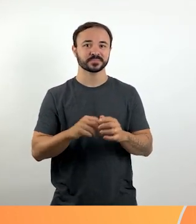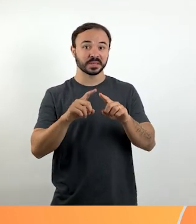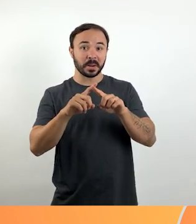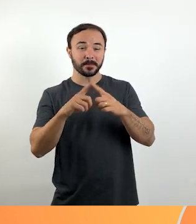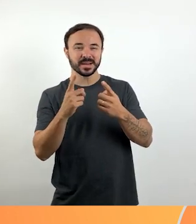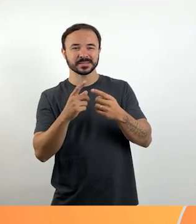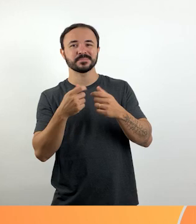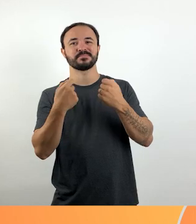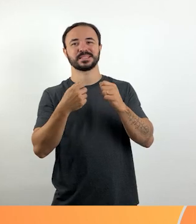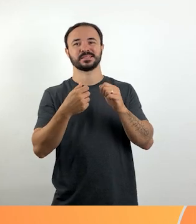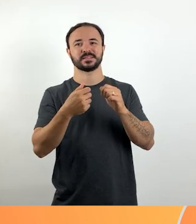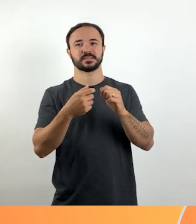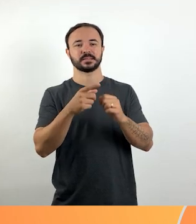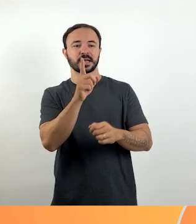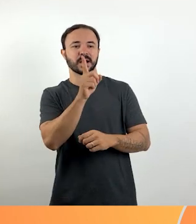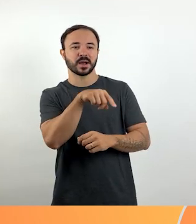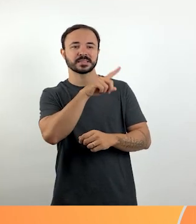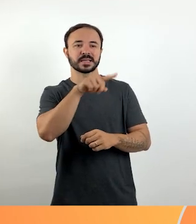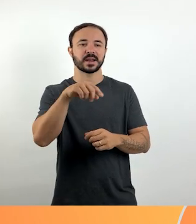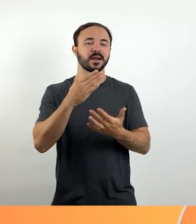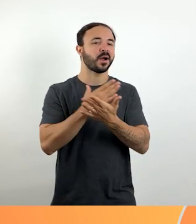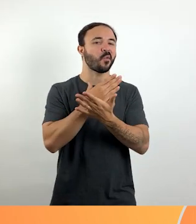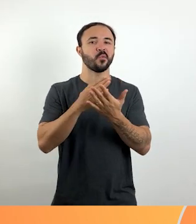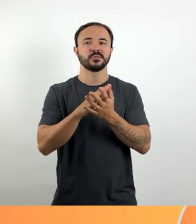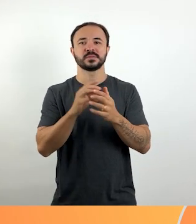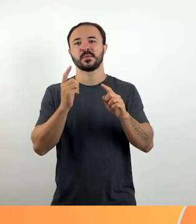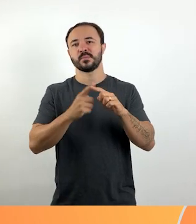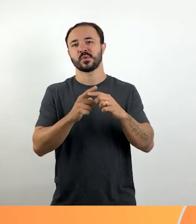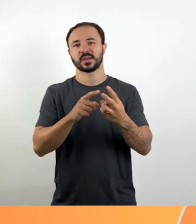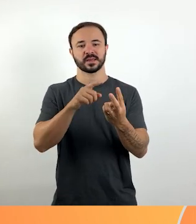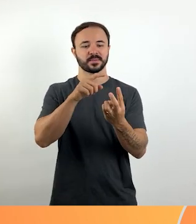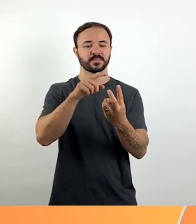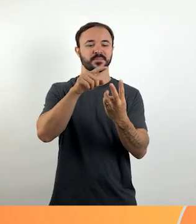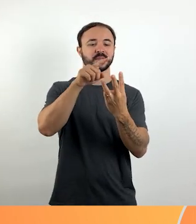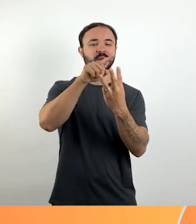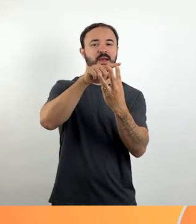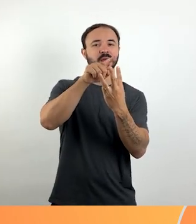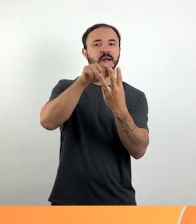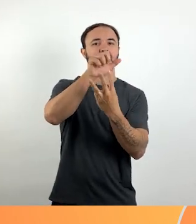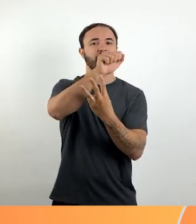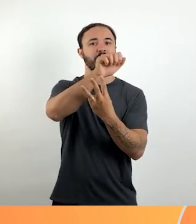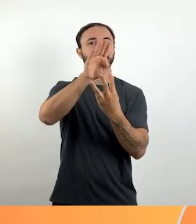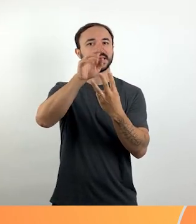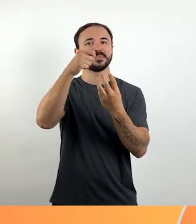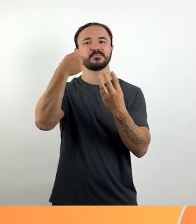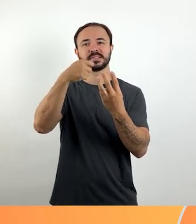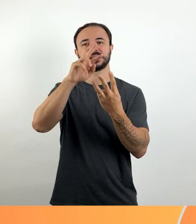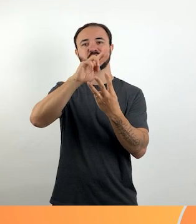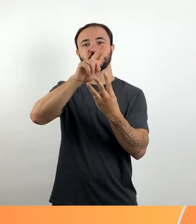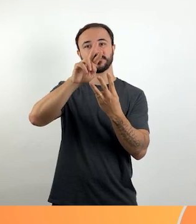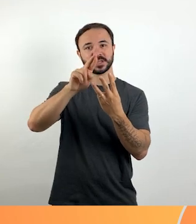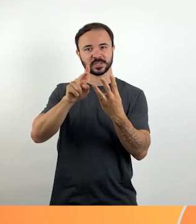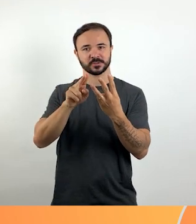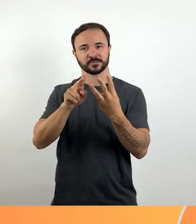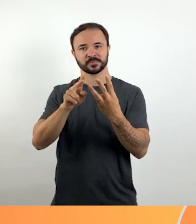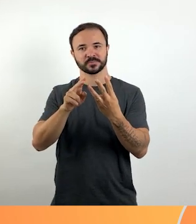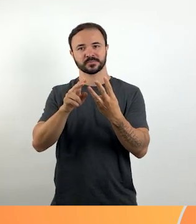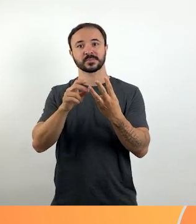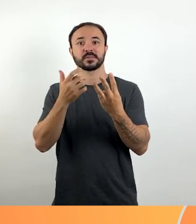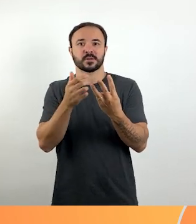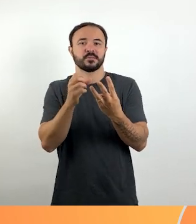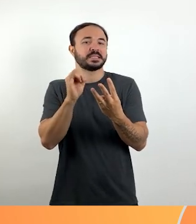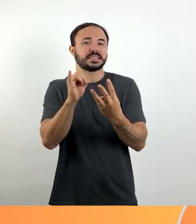que é distinto. Então, se é distinto, o meu C já não é igual a 0. Logo, B não pode ser